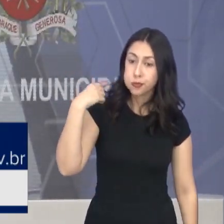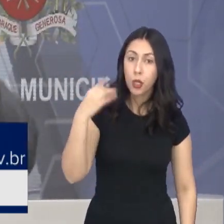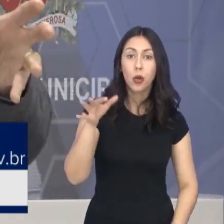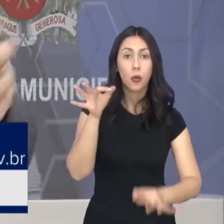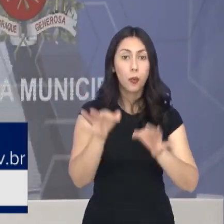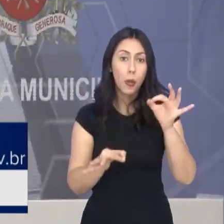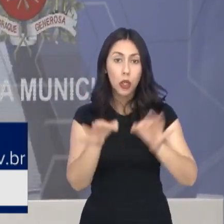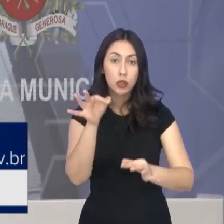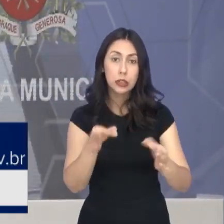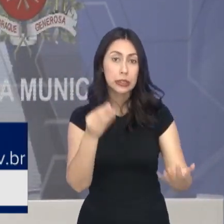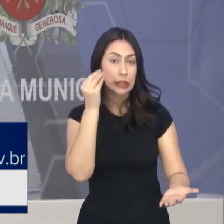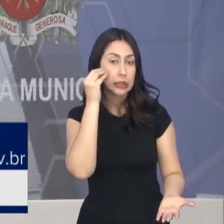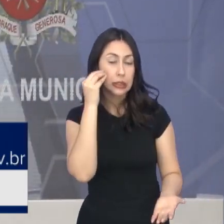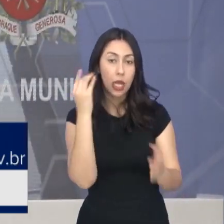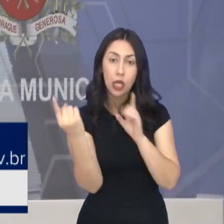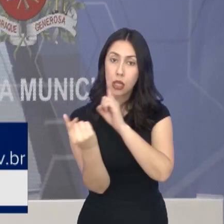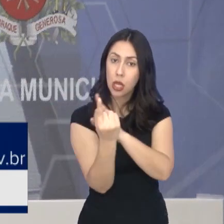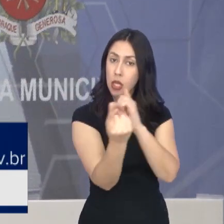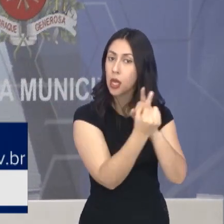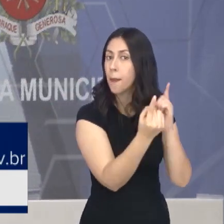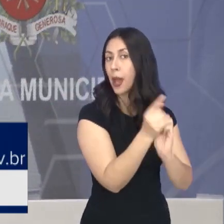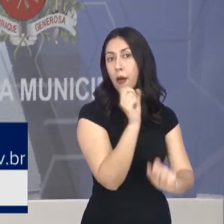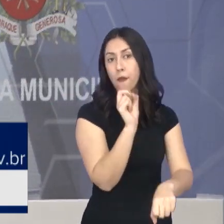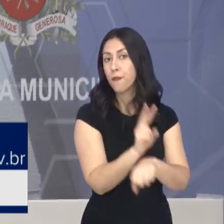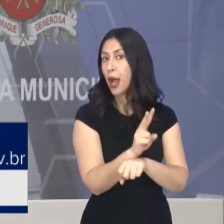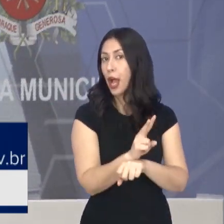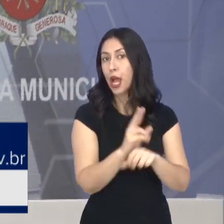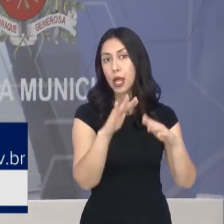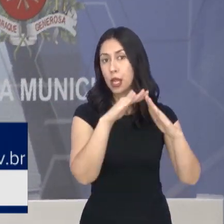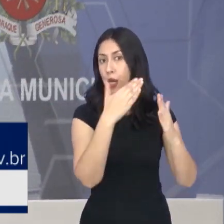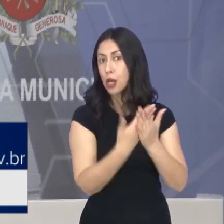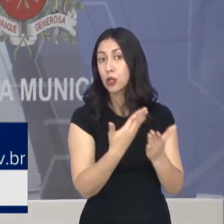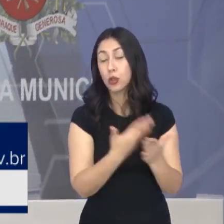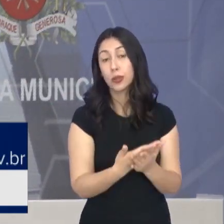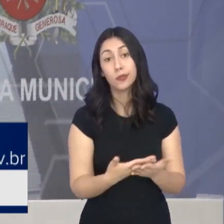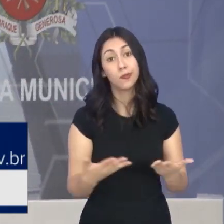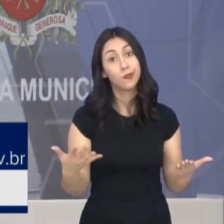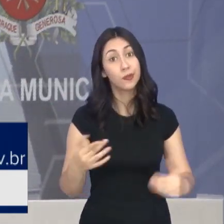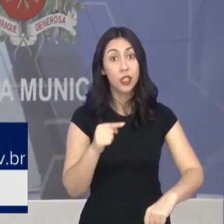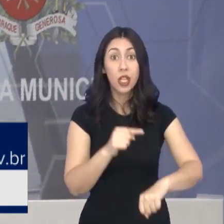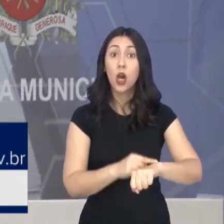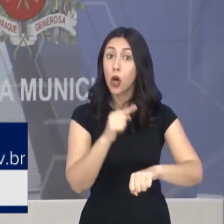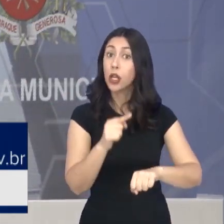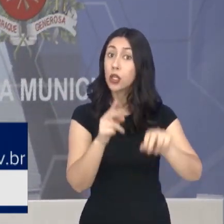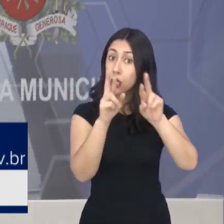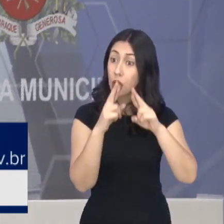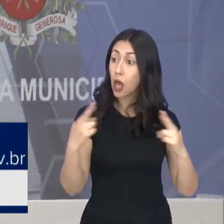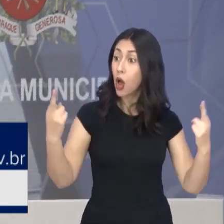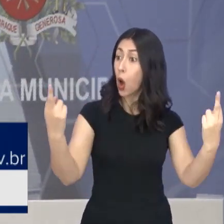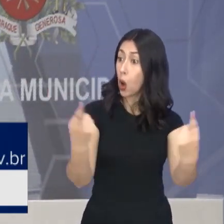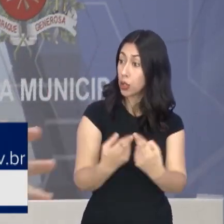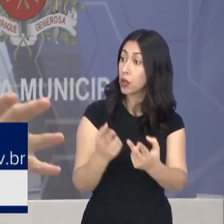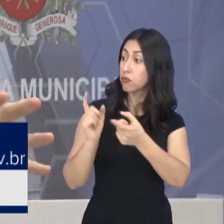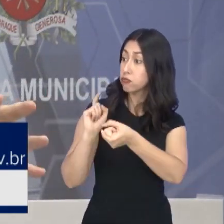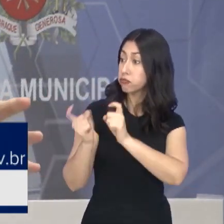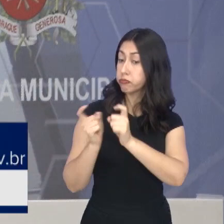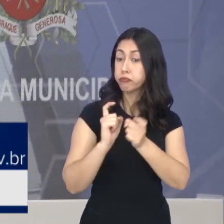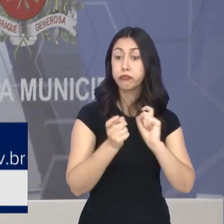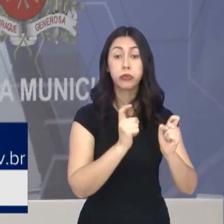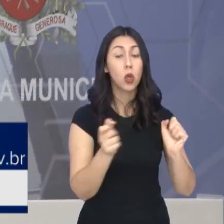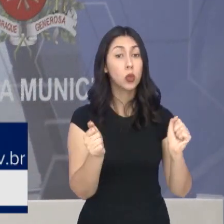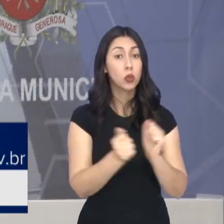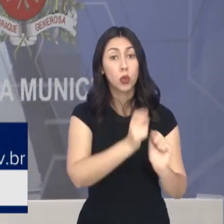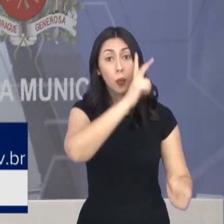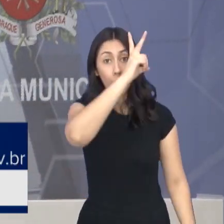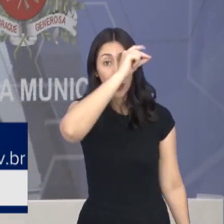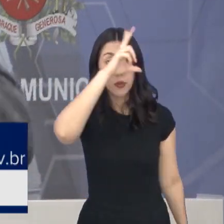justiça por atendimento, por vaga em escola, está na hora de a gente reunir todos esses grupos, juntamente com a